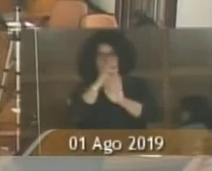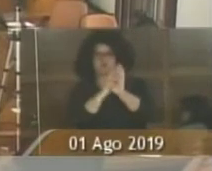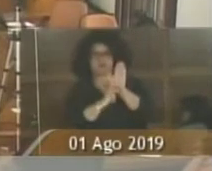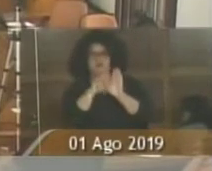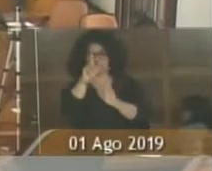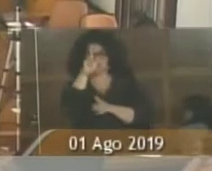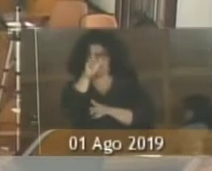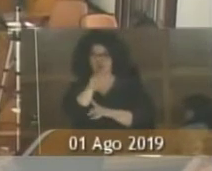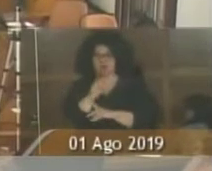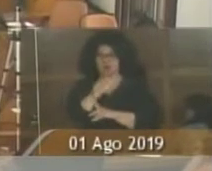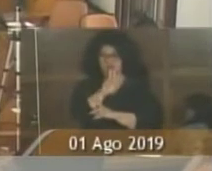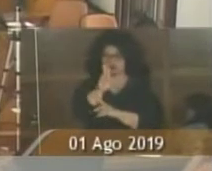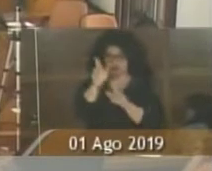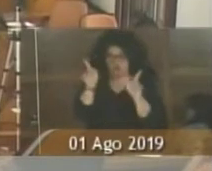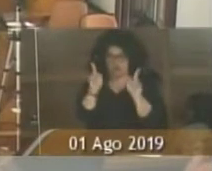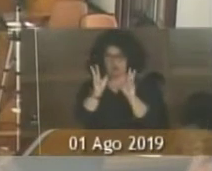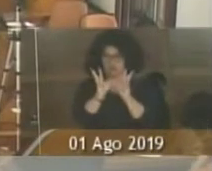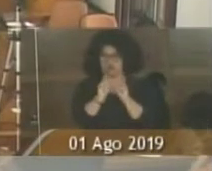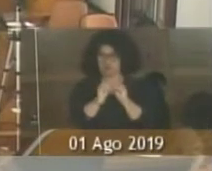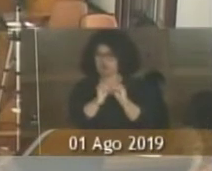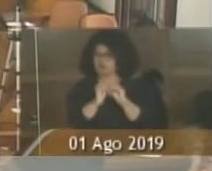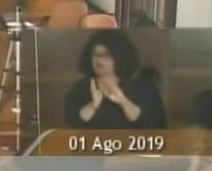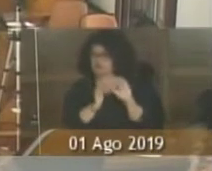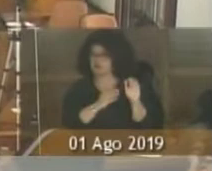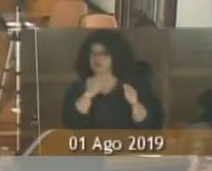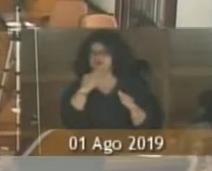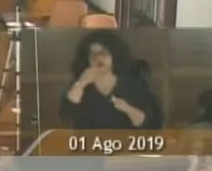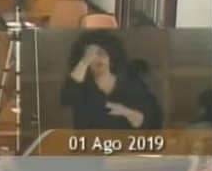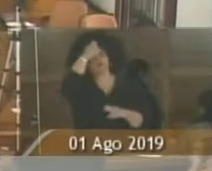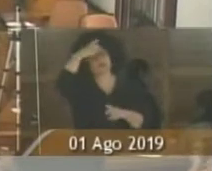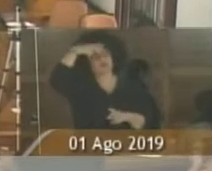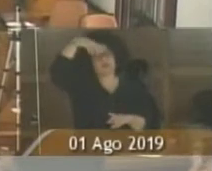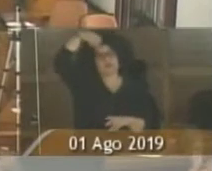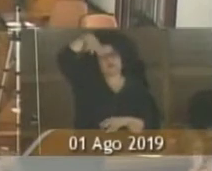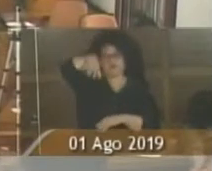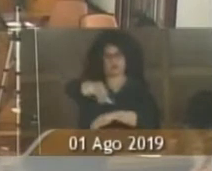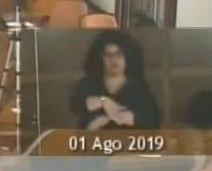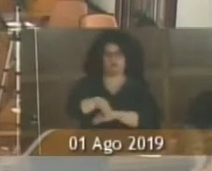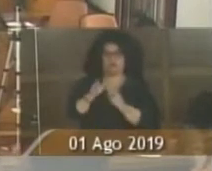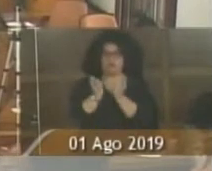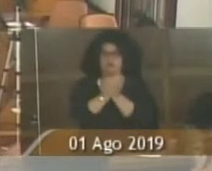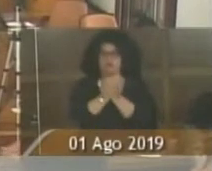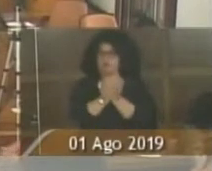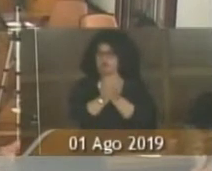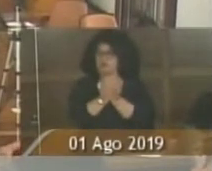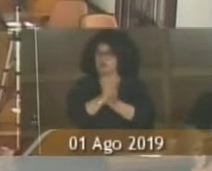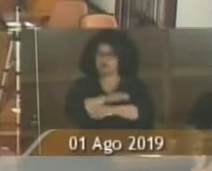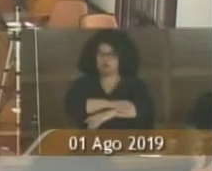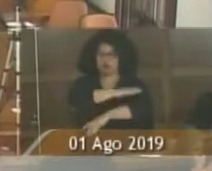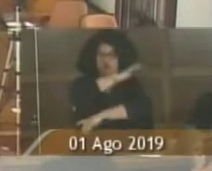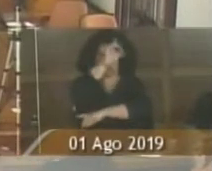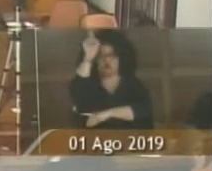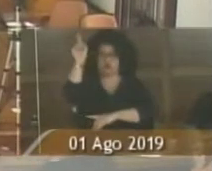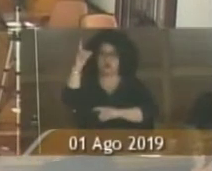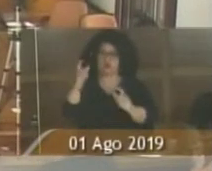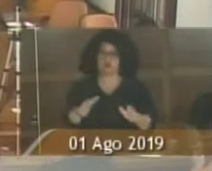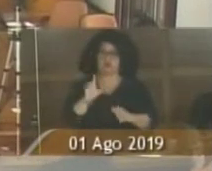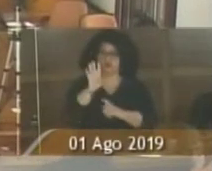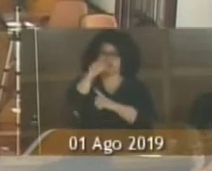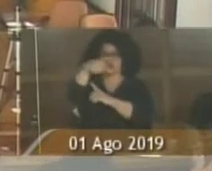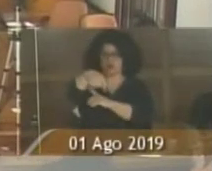Bola. Indicação 2263, indicando ao prefeito a iluminação pública na rua da Assembleia, próxima à Igreja Assembleia de Deus, bairro